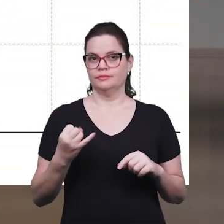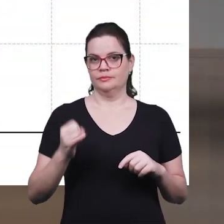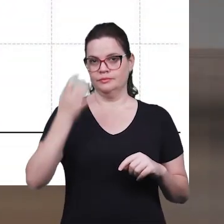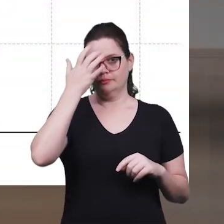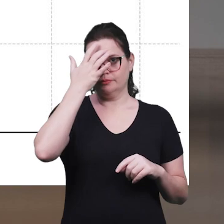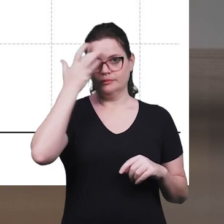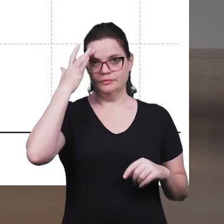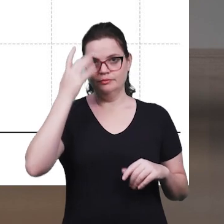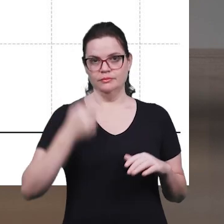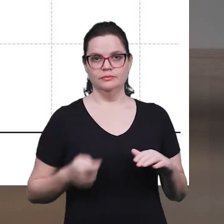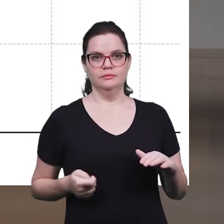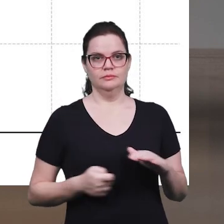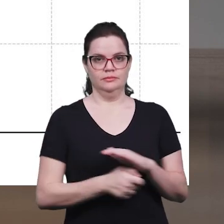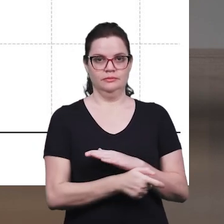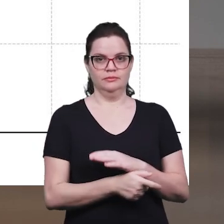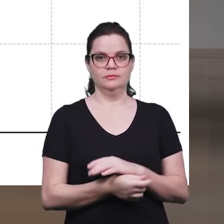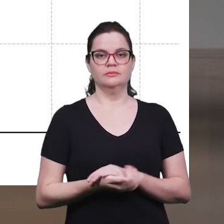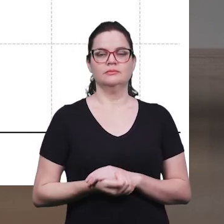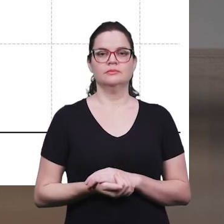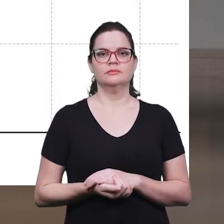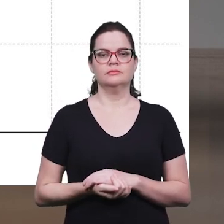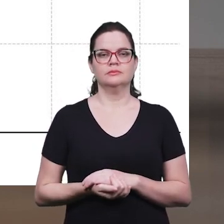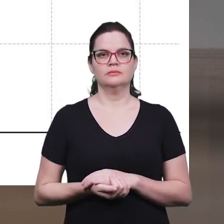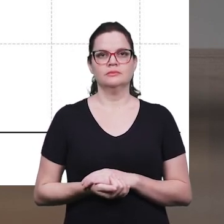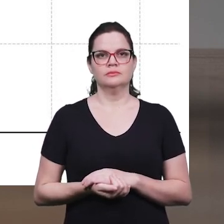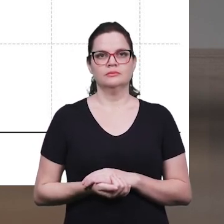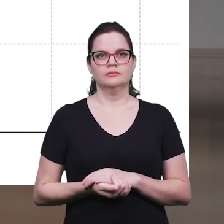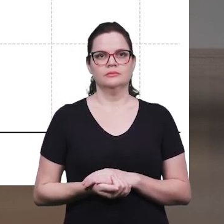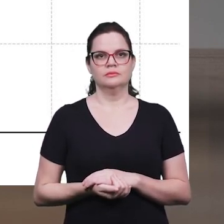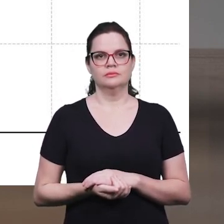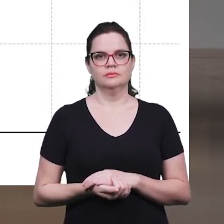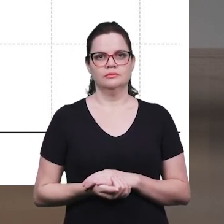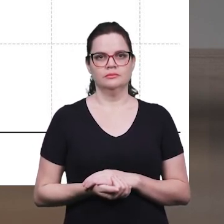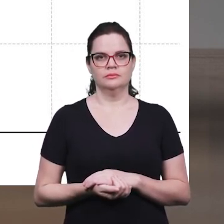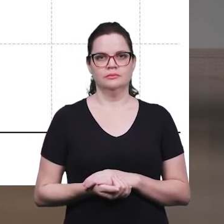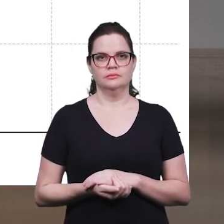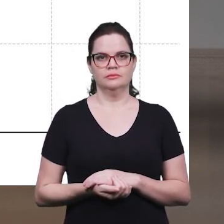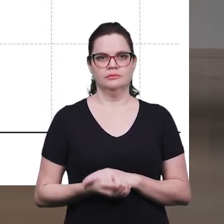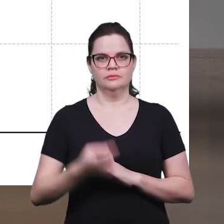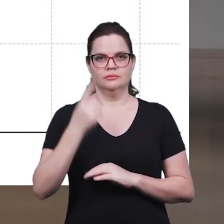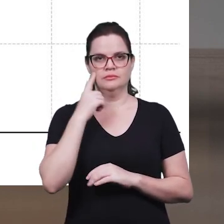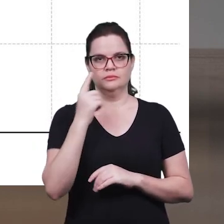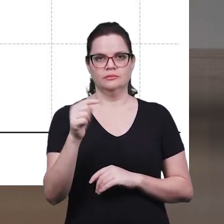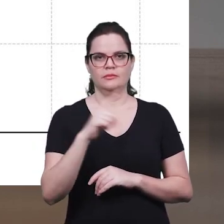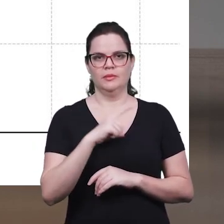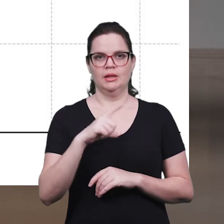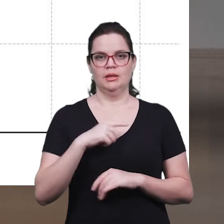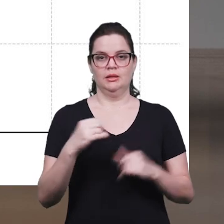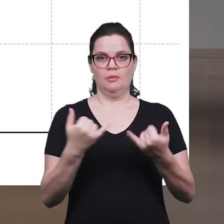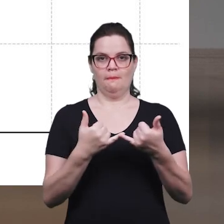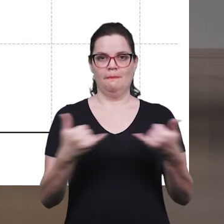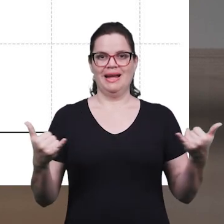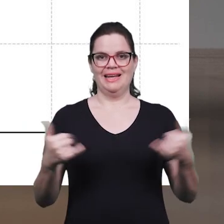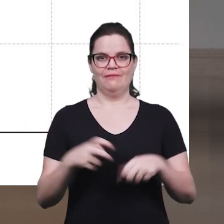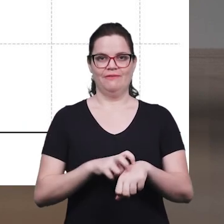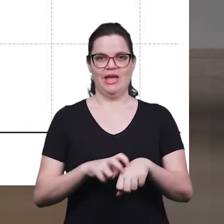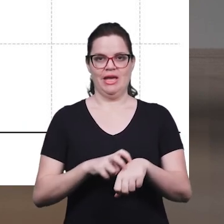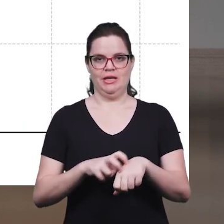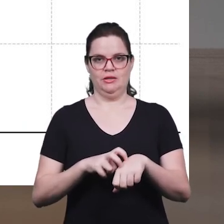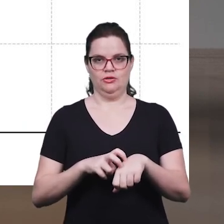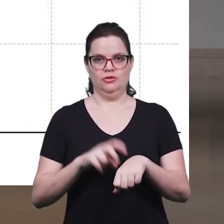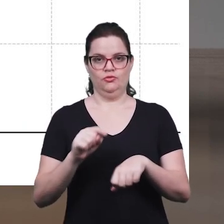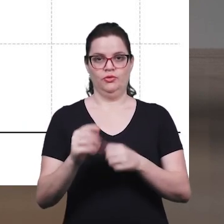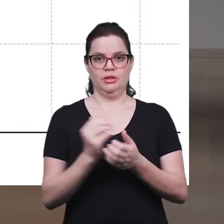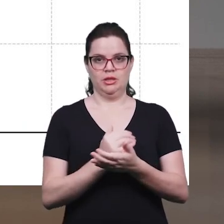investidor, esse relato que eu falei do aporte mensal, é essa linha verde, ou seja, é uma disciplina. Você